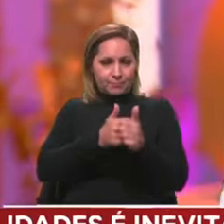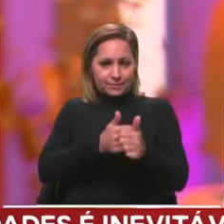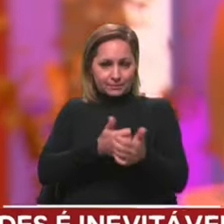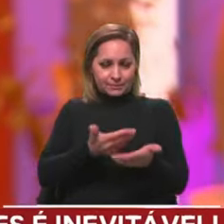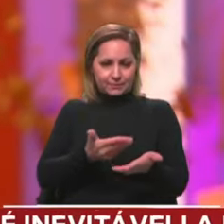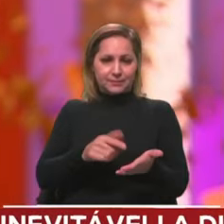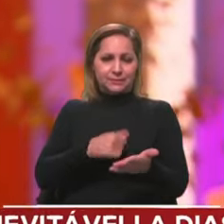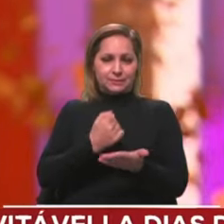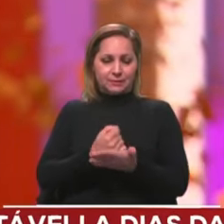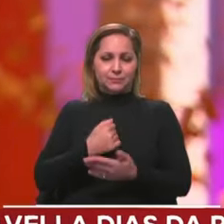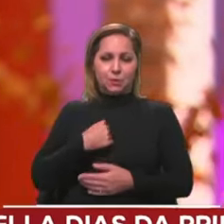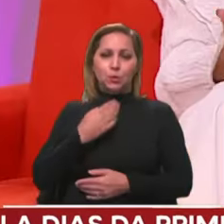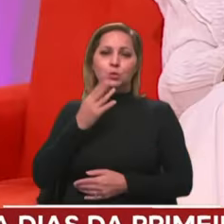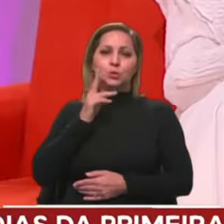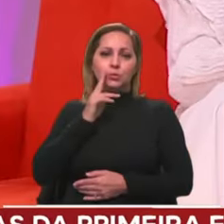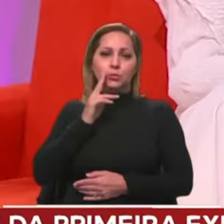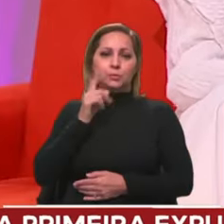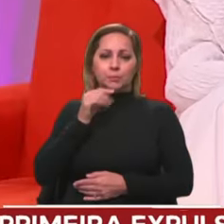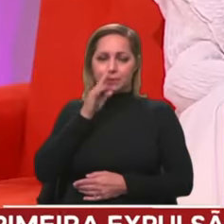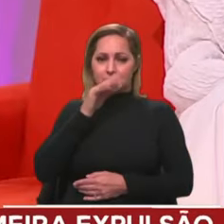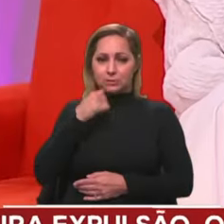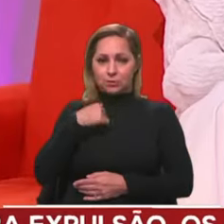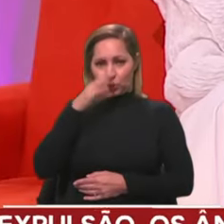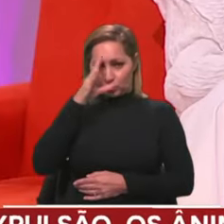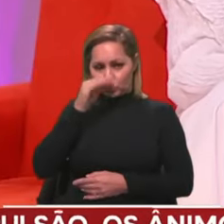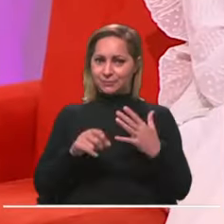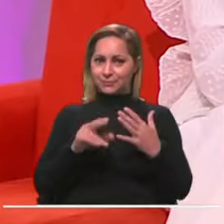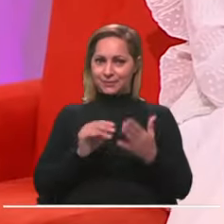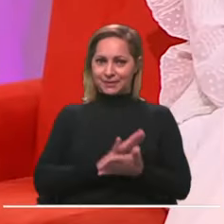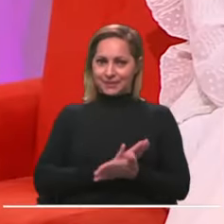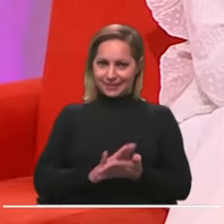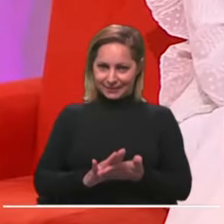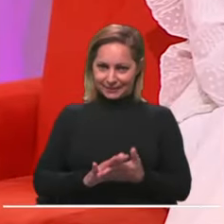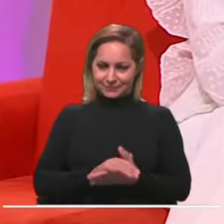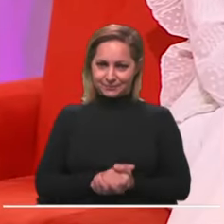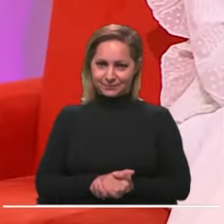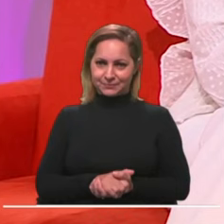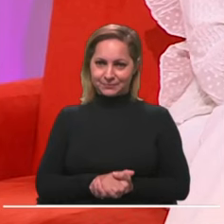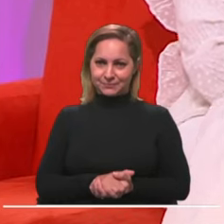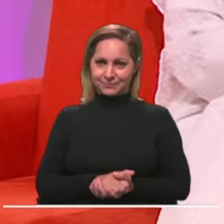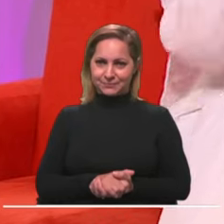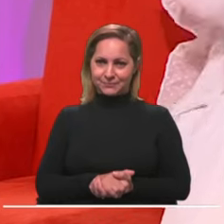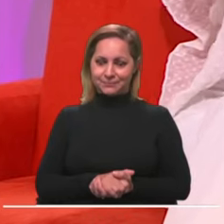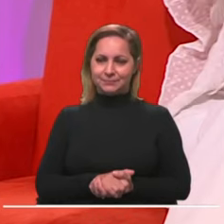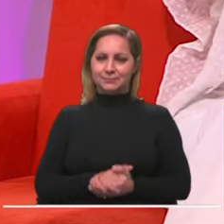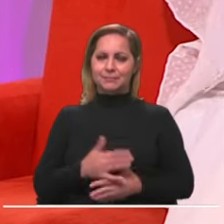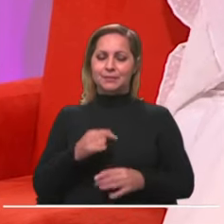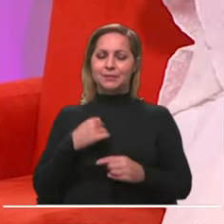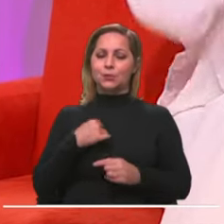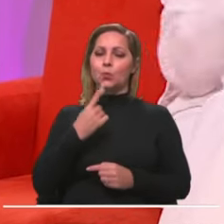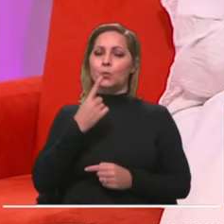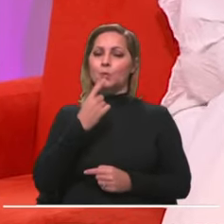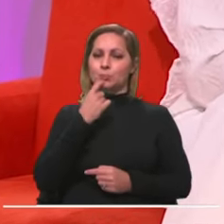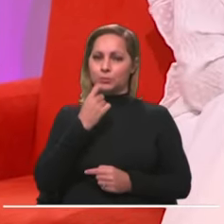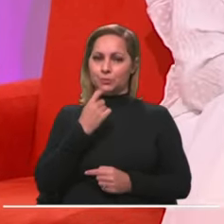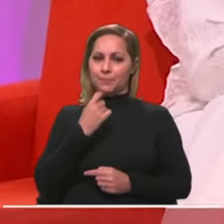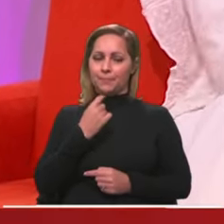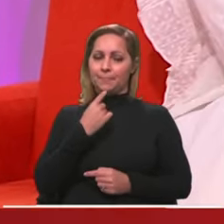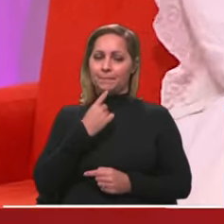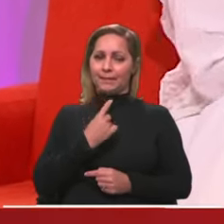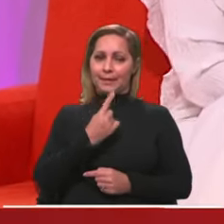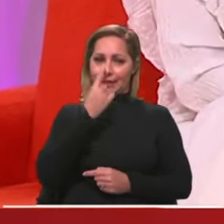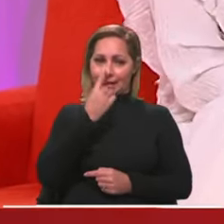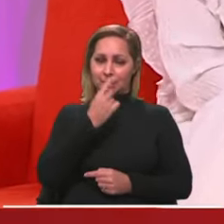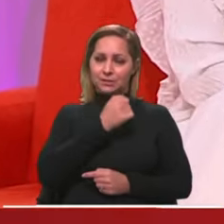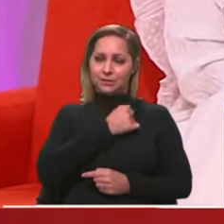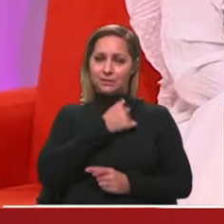Obrigada Desculpa também se não consegui gerir as coisas da melhor forma mas tenho lhe fazer uma pergunta eh uma queixa de violência